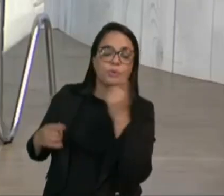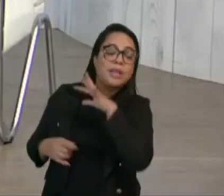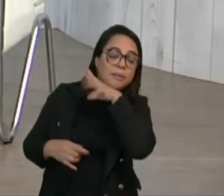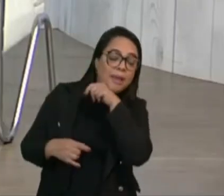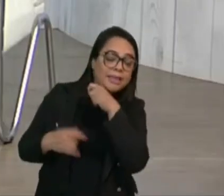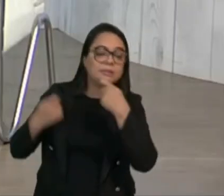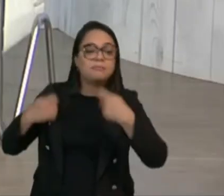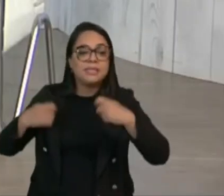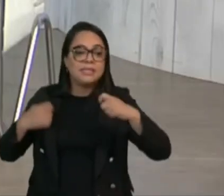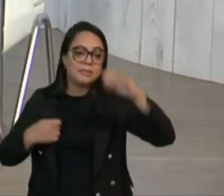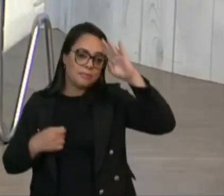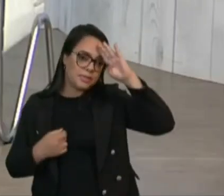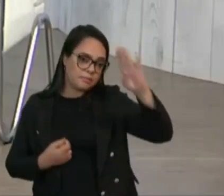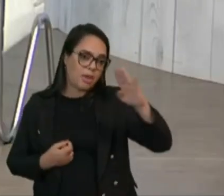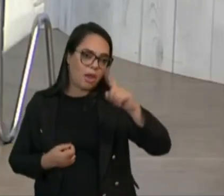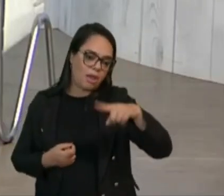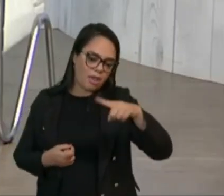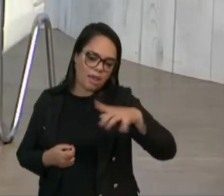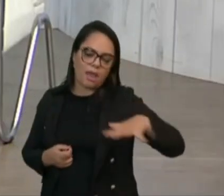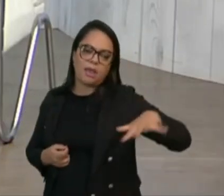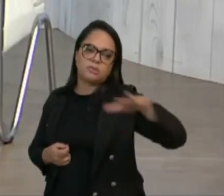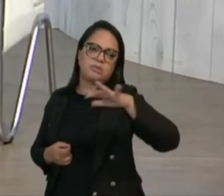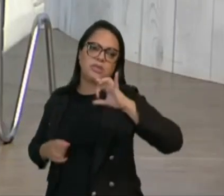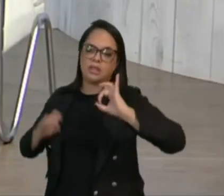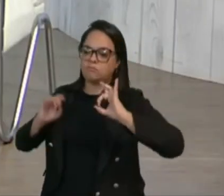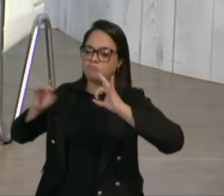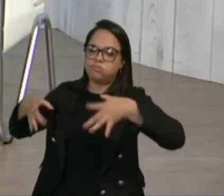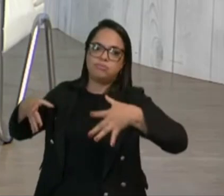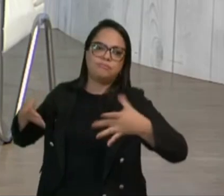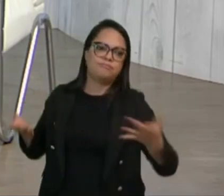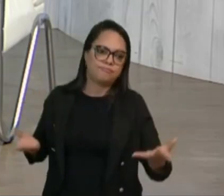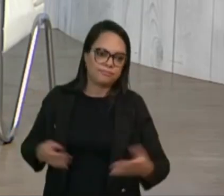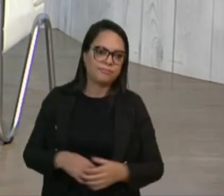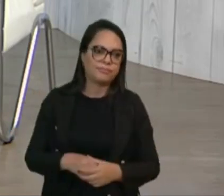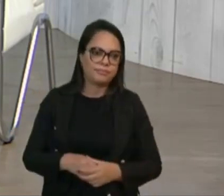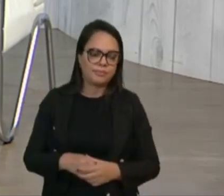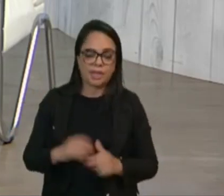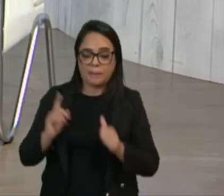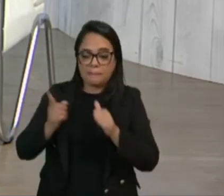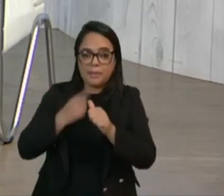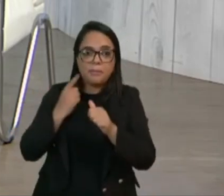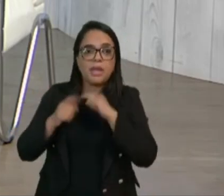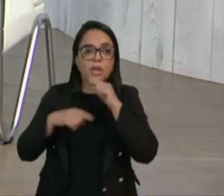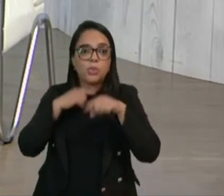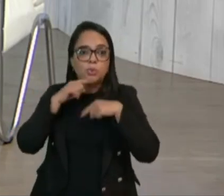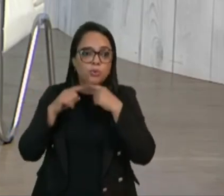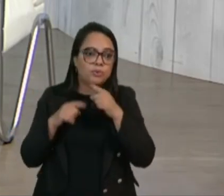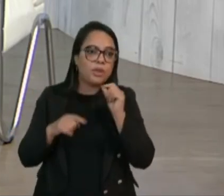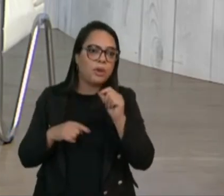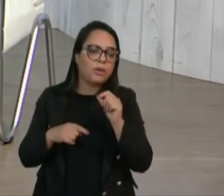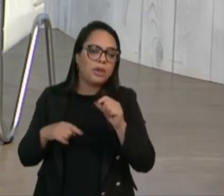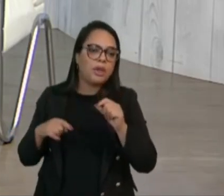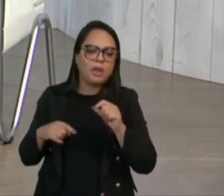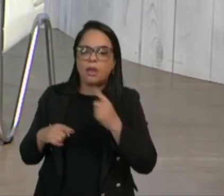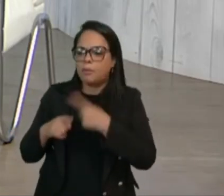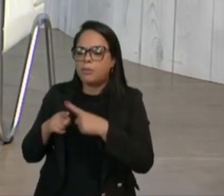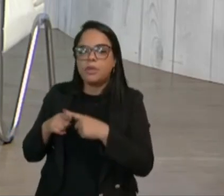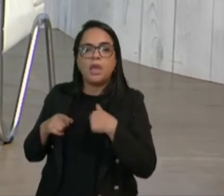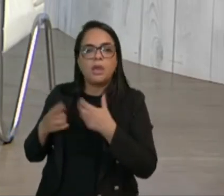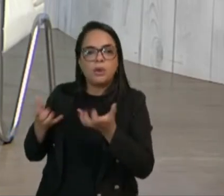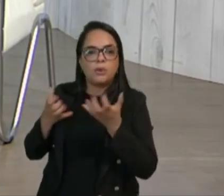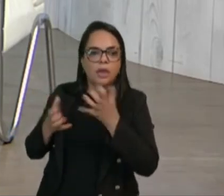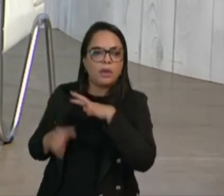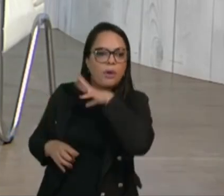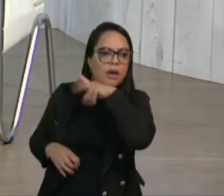né? É o que a sociedade descarta, né? Então, o primeiro questionamento que a pessoa tem que fazer é a respeito disso. Por que que eu estou querendo um animal